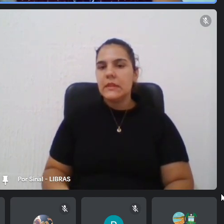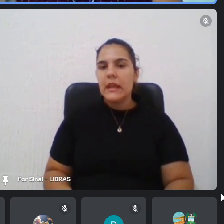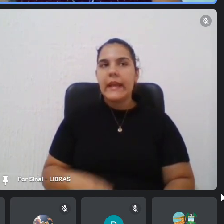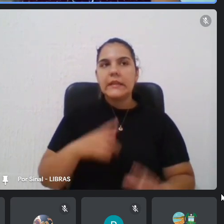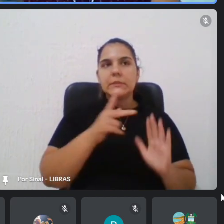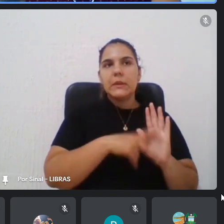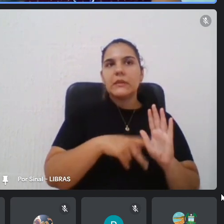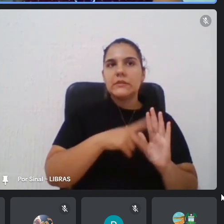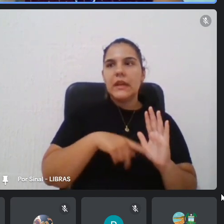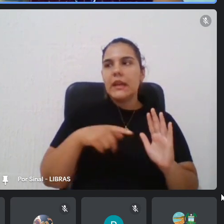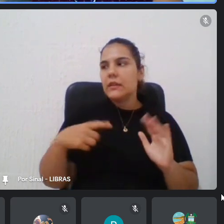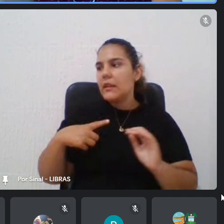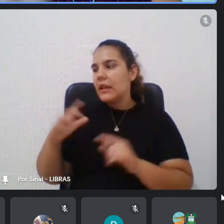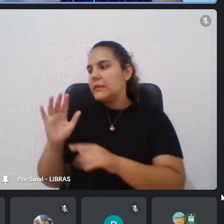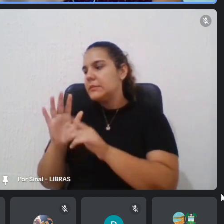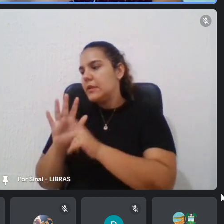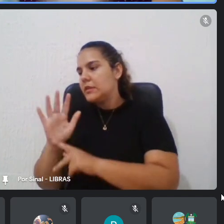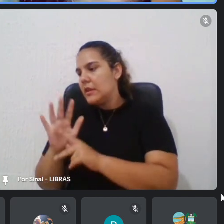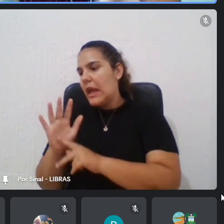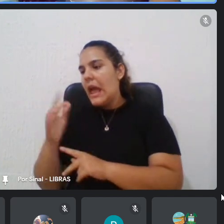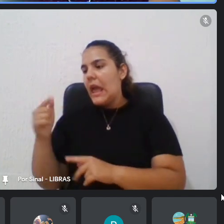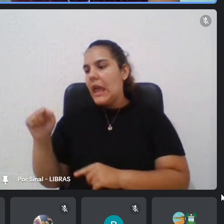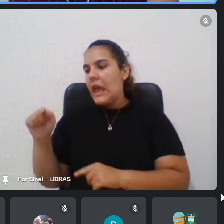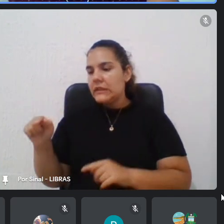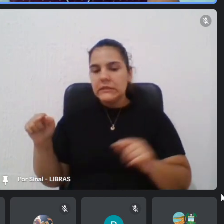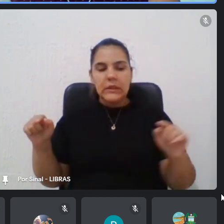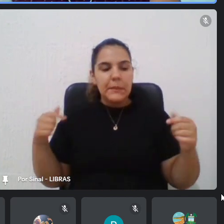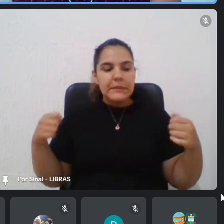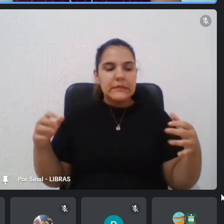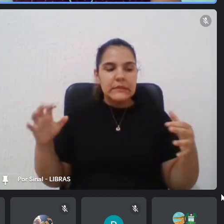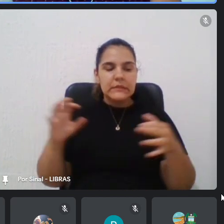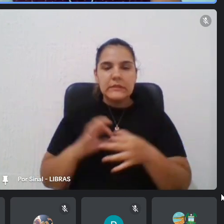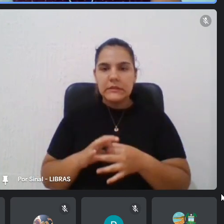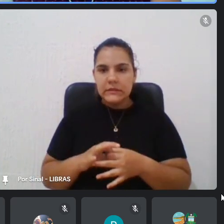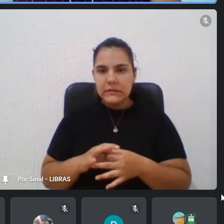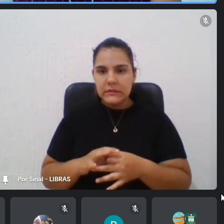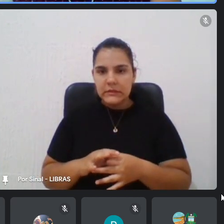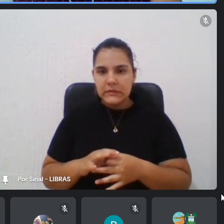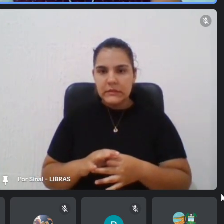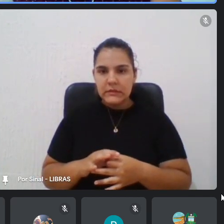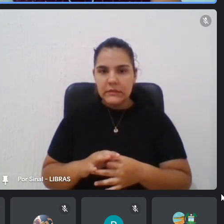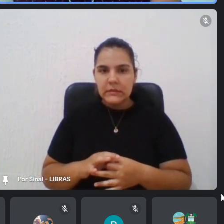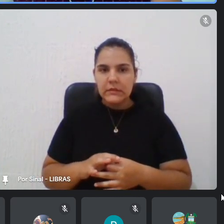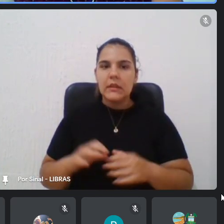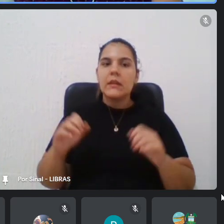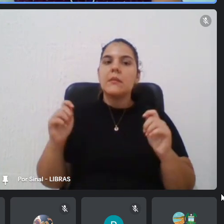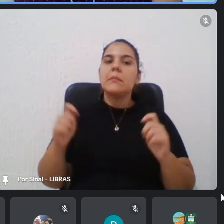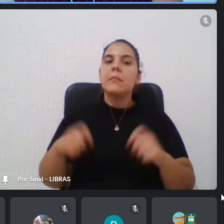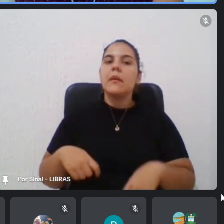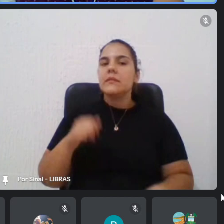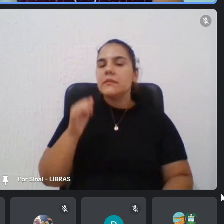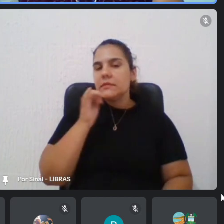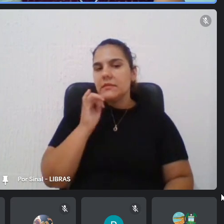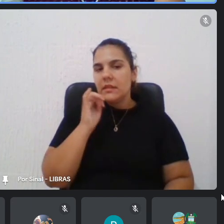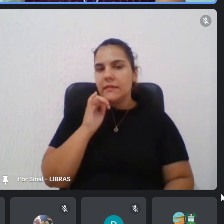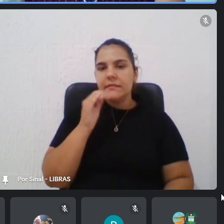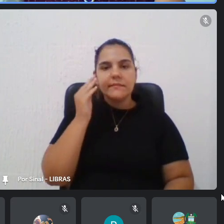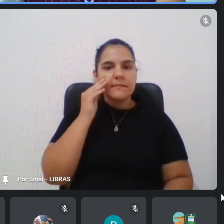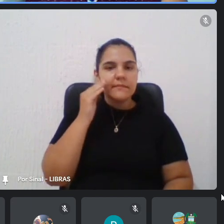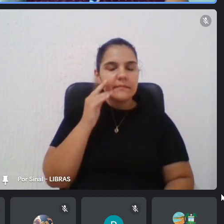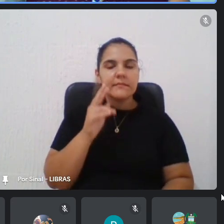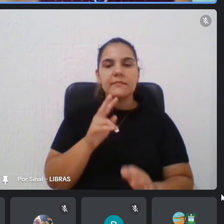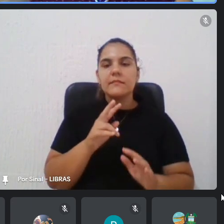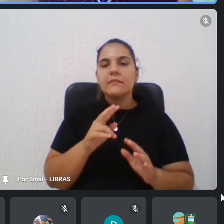então, por exemplo, você pode fazer lá nos 10 milhões outras ações de um evento que você vai fazer